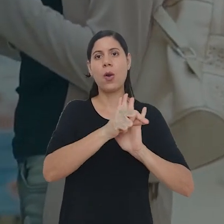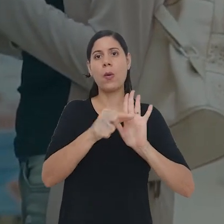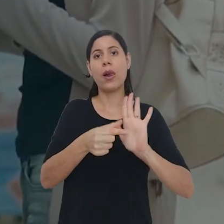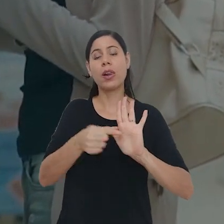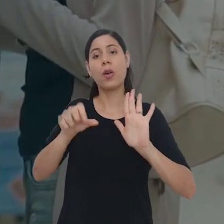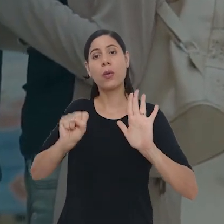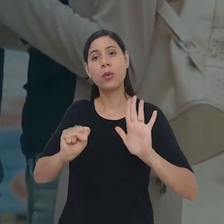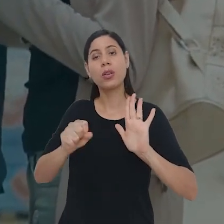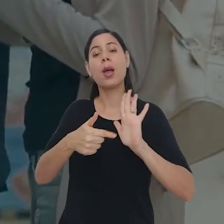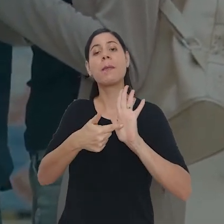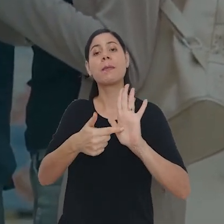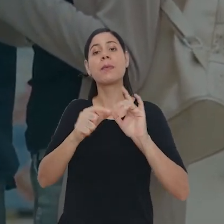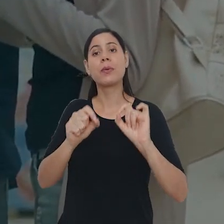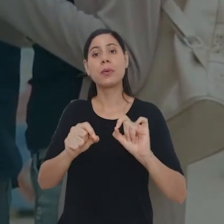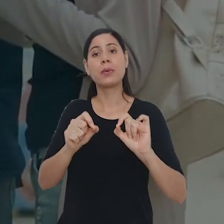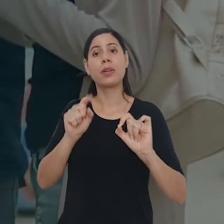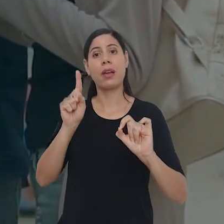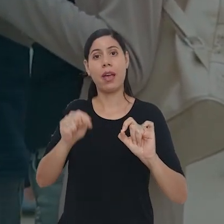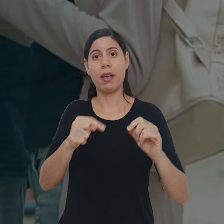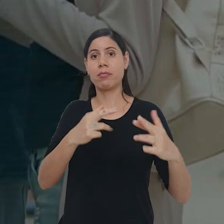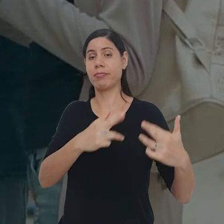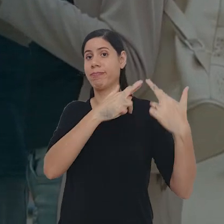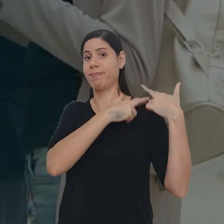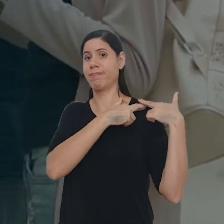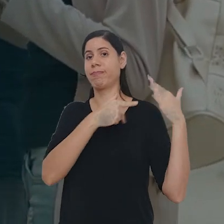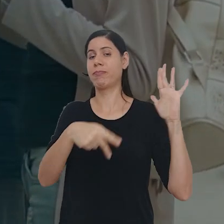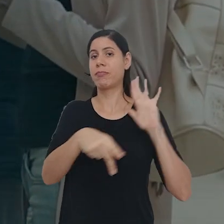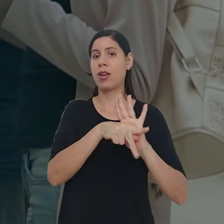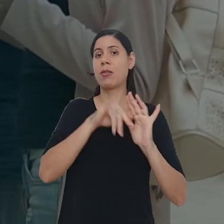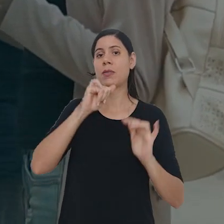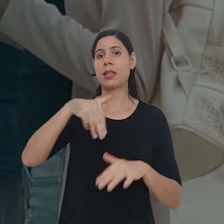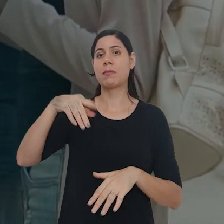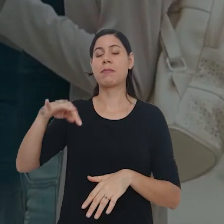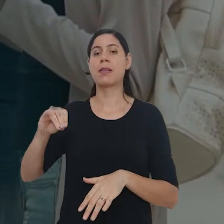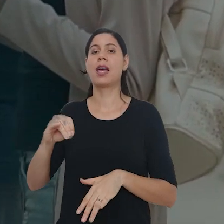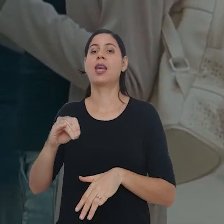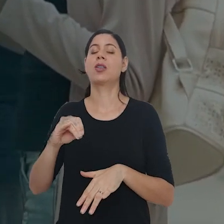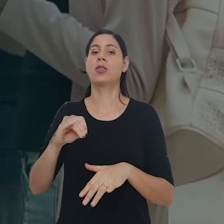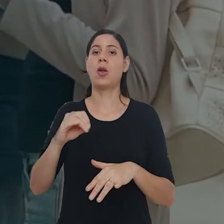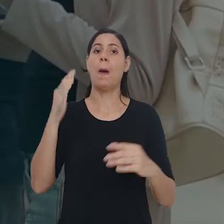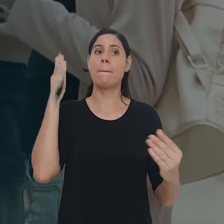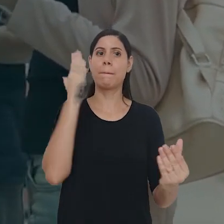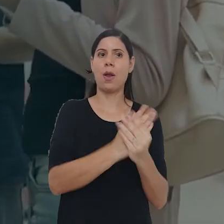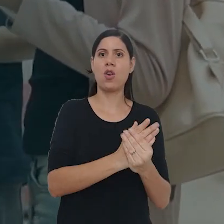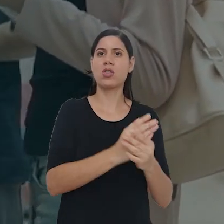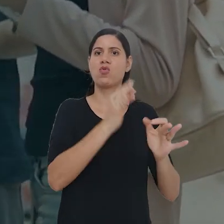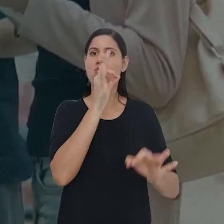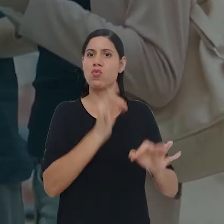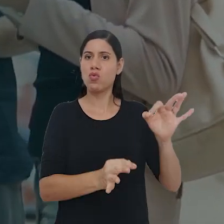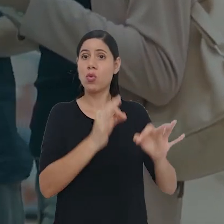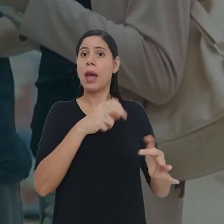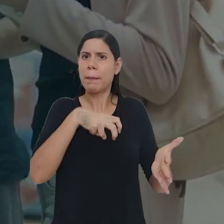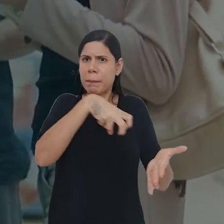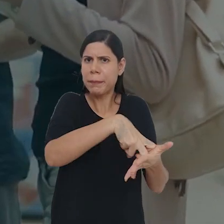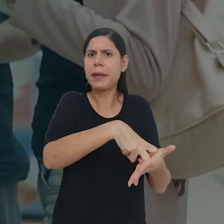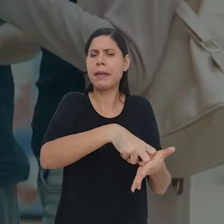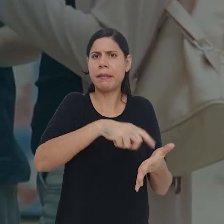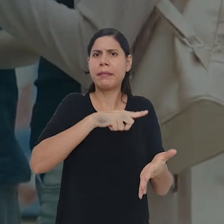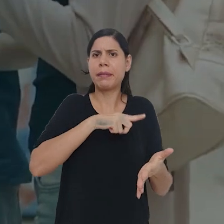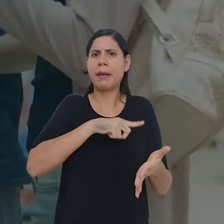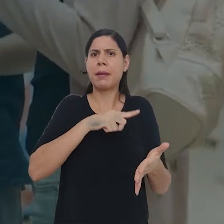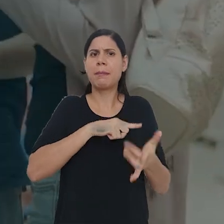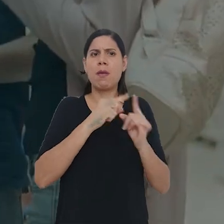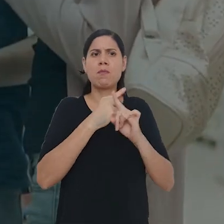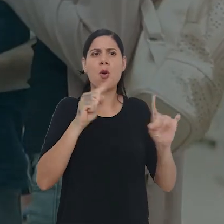metrologia legal. Já o artigo 8º determina que cabe à autarquia processar e julgar as infrações e